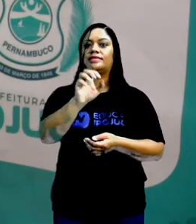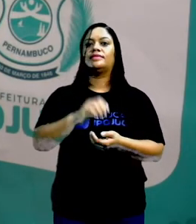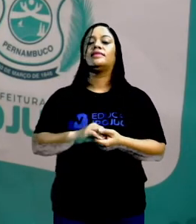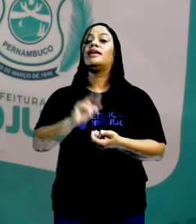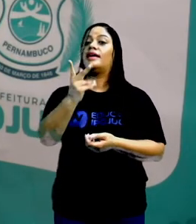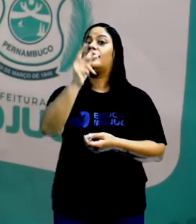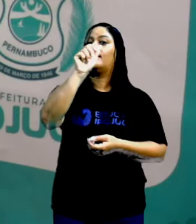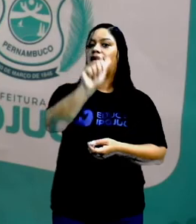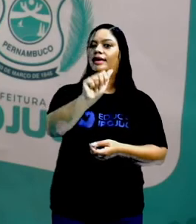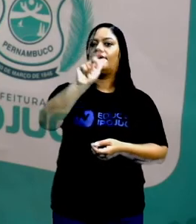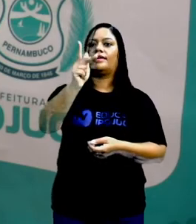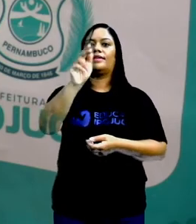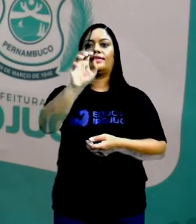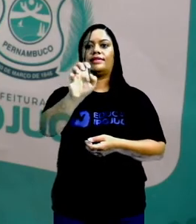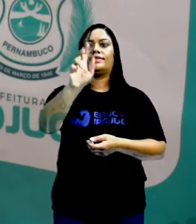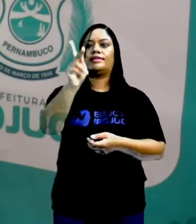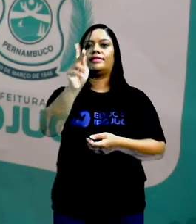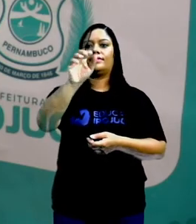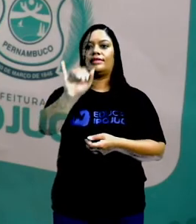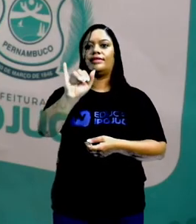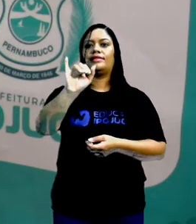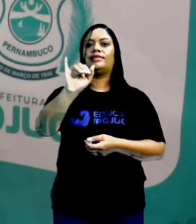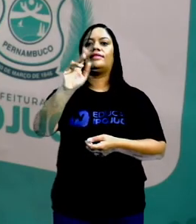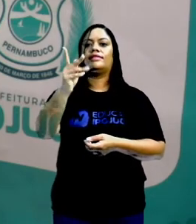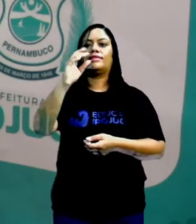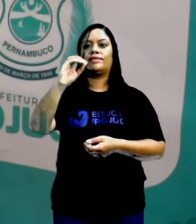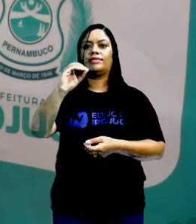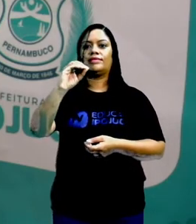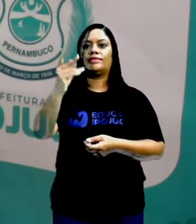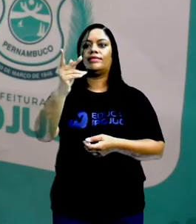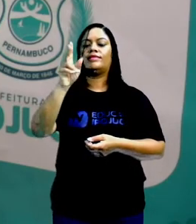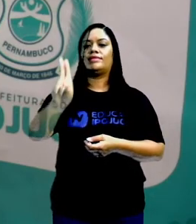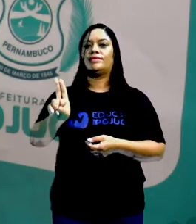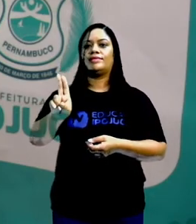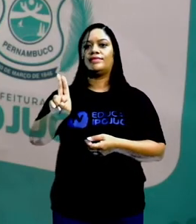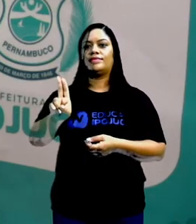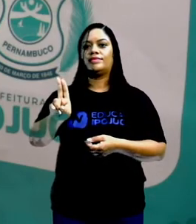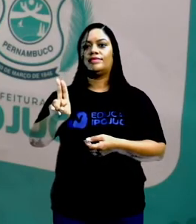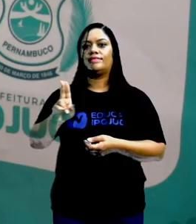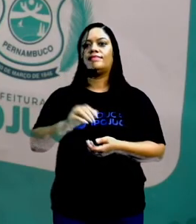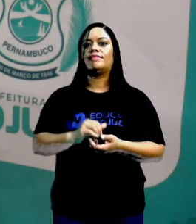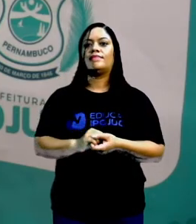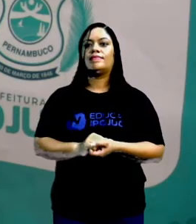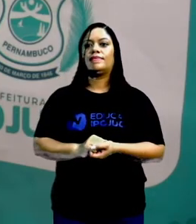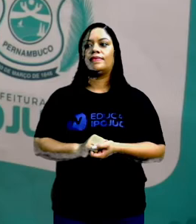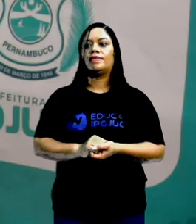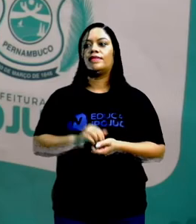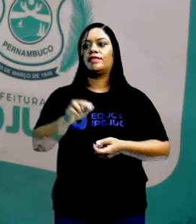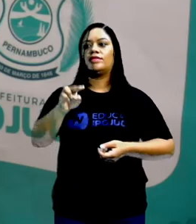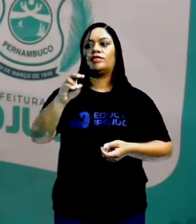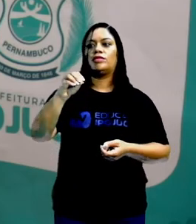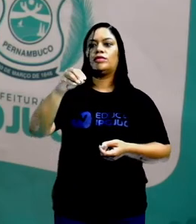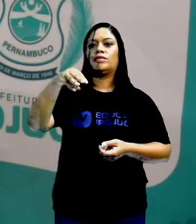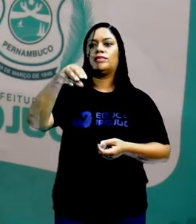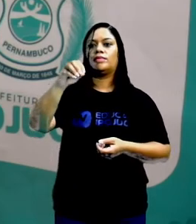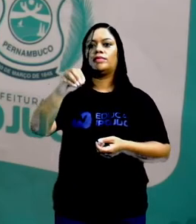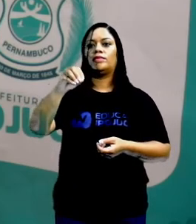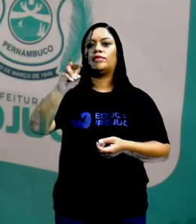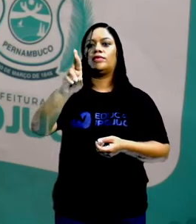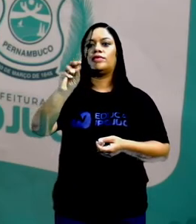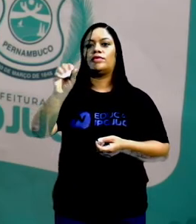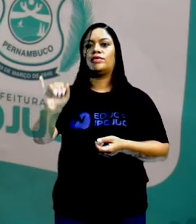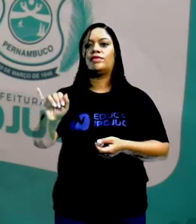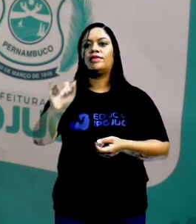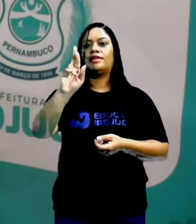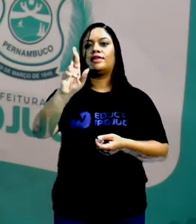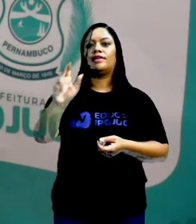desculpa, H-A, H-E, H-I, H-O e H-U. Aí aqui eu tenho No, Mo, Roi,